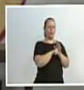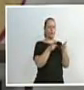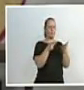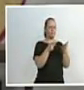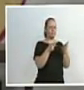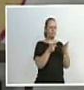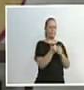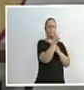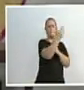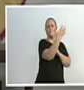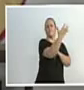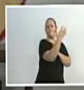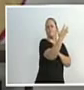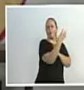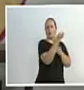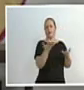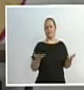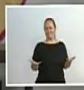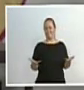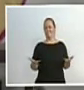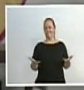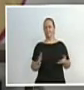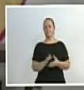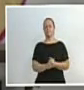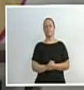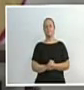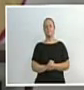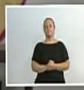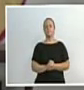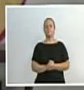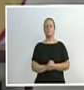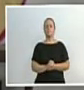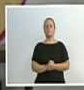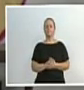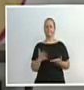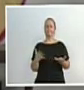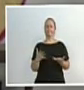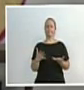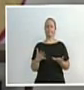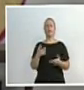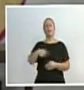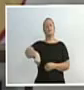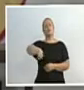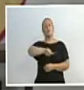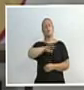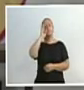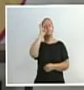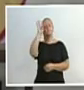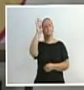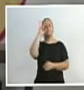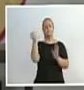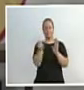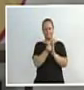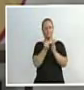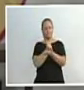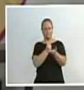e aquilo que o homem cria. E como símbolo, vereador Becker, como símbolo